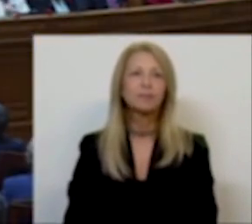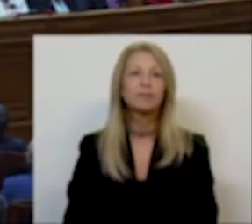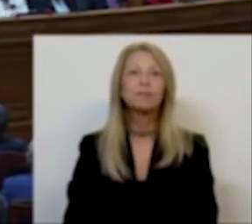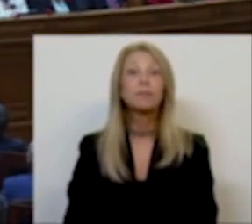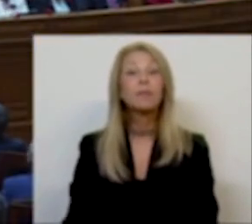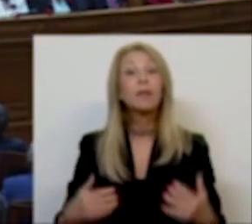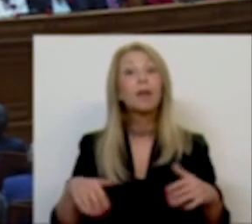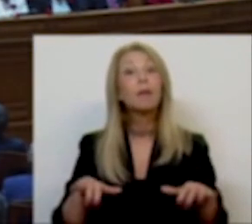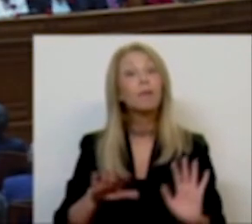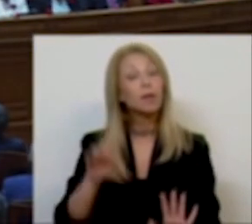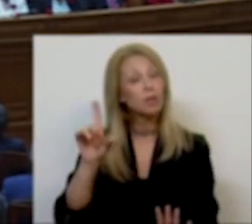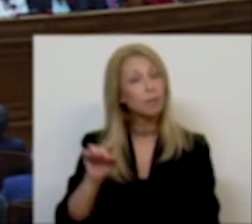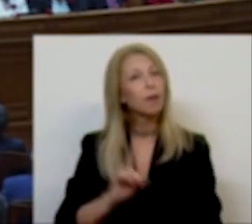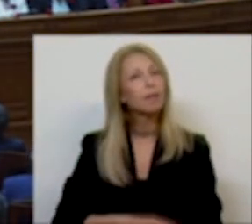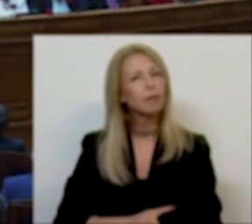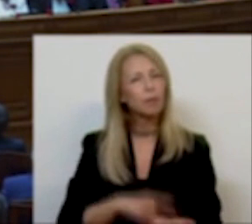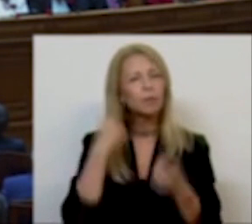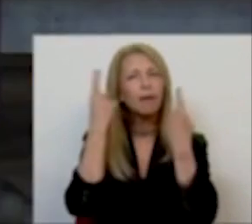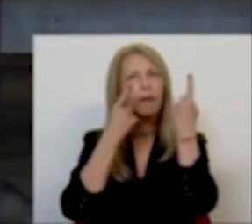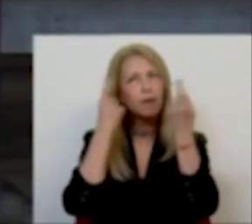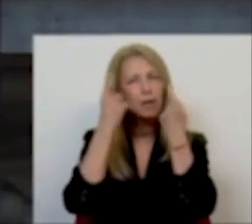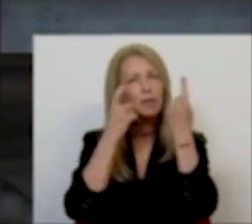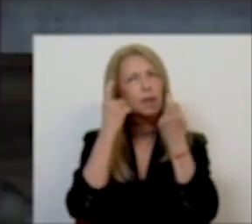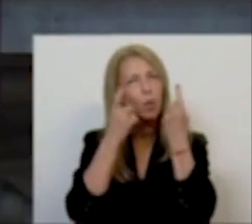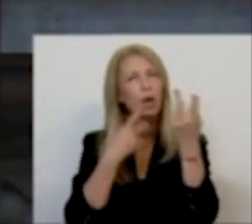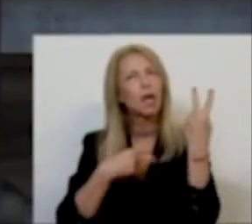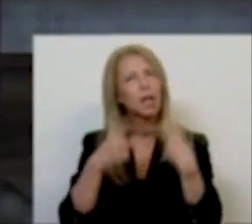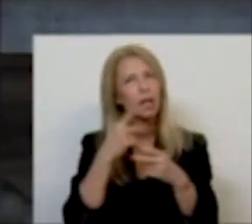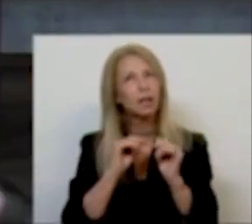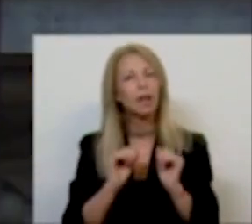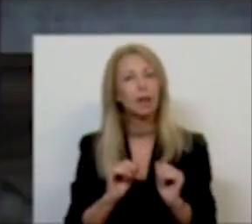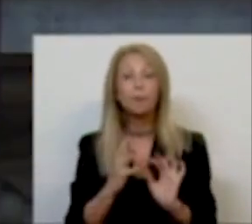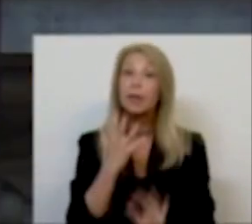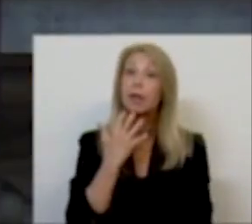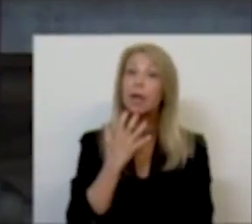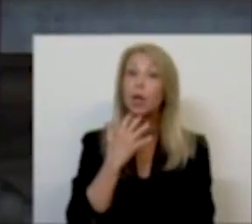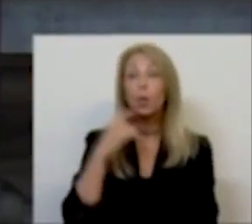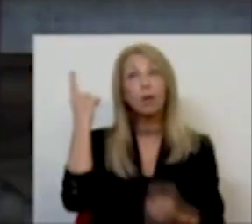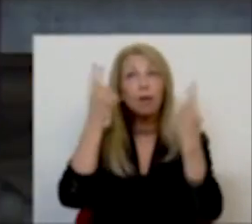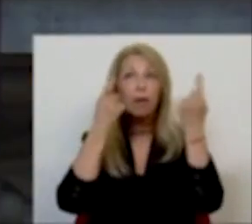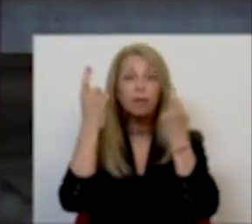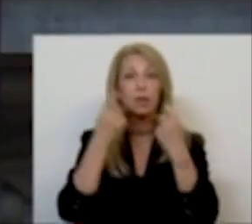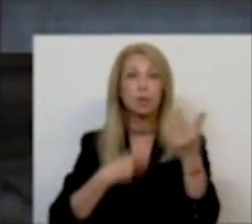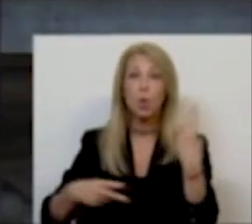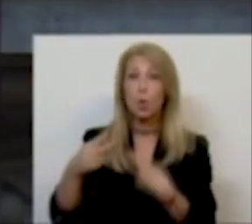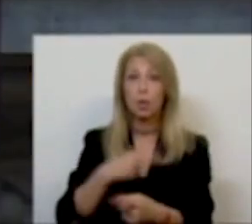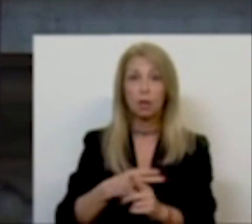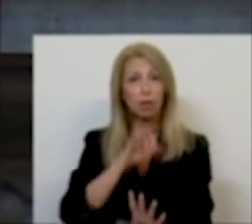Mas também tempo de reflexão crítica. Em rigor, a reflexão crítica ocorre todos os